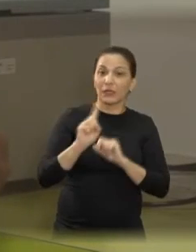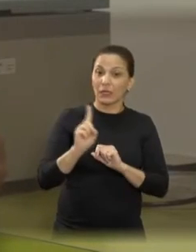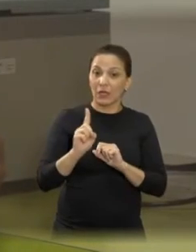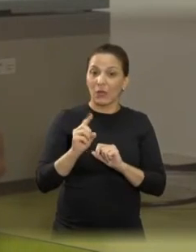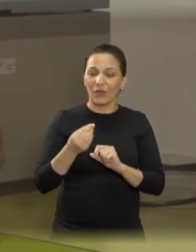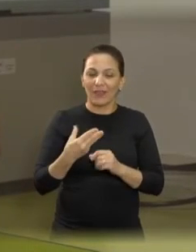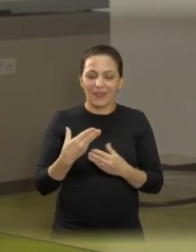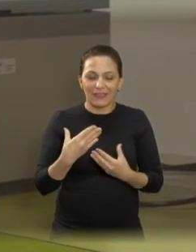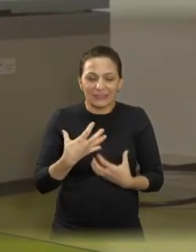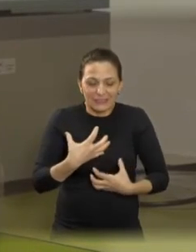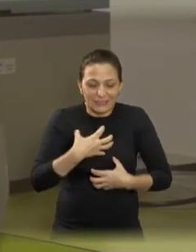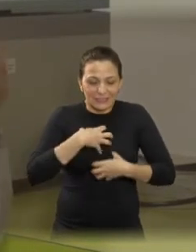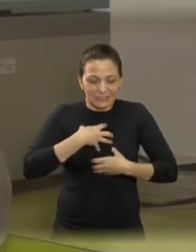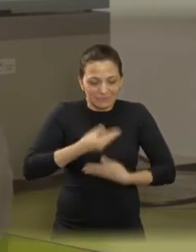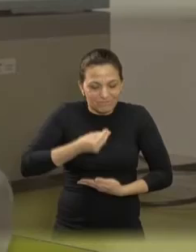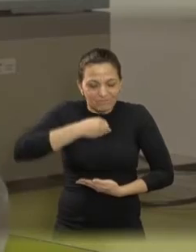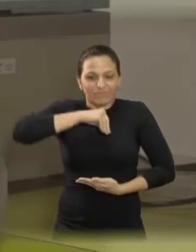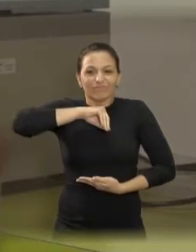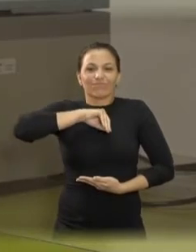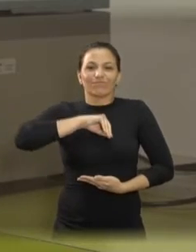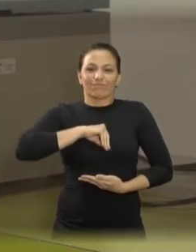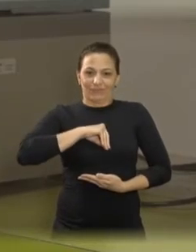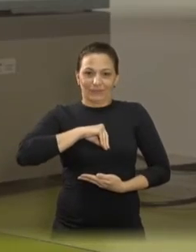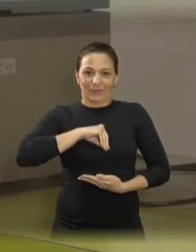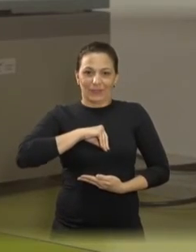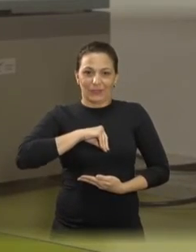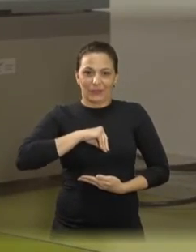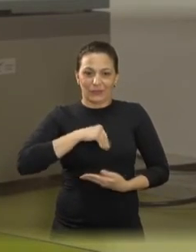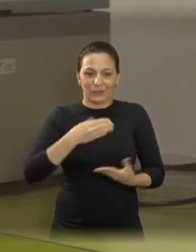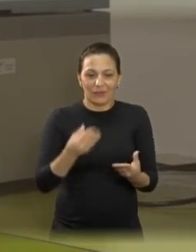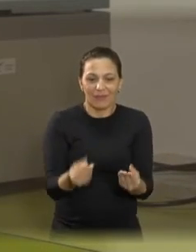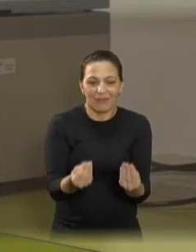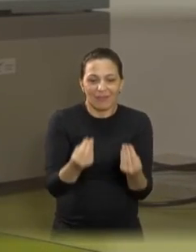seu emocional. Ele pode trazer felicidade.